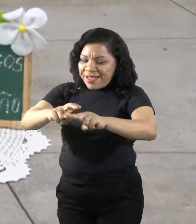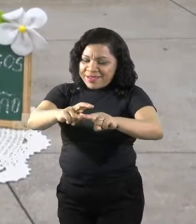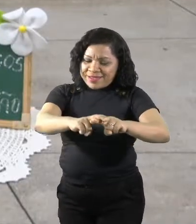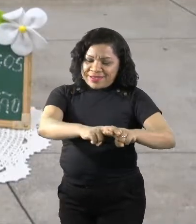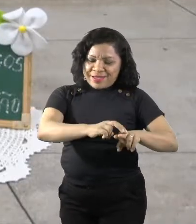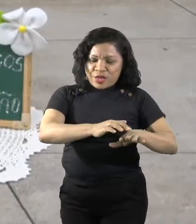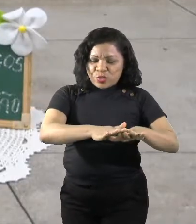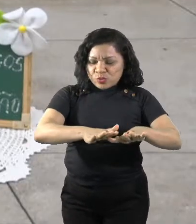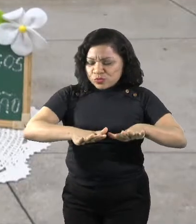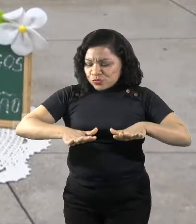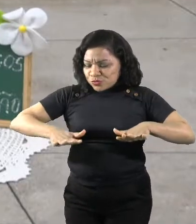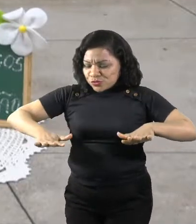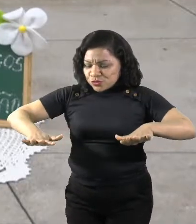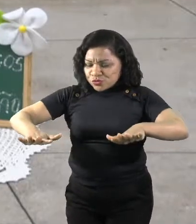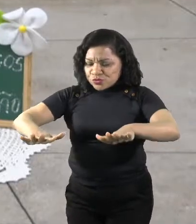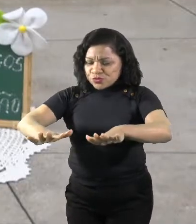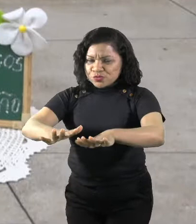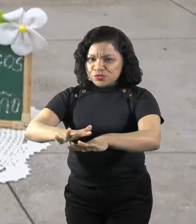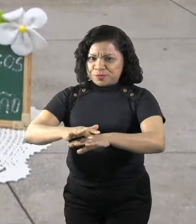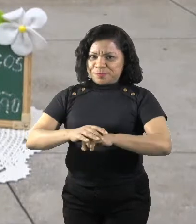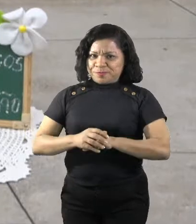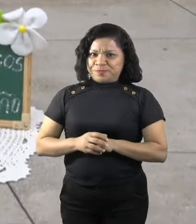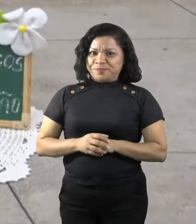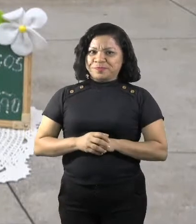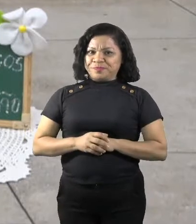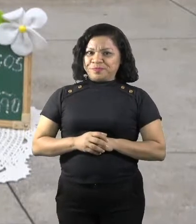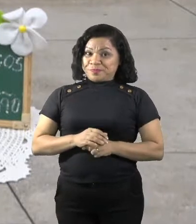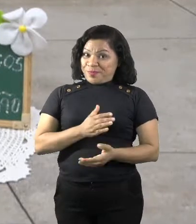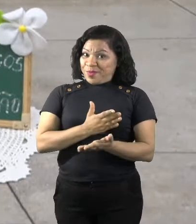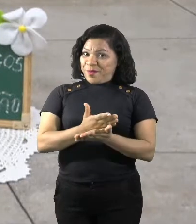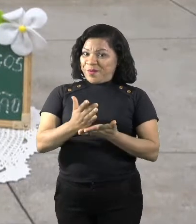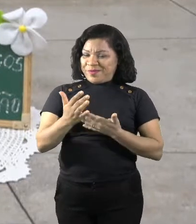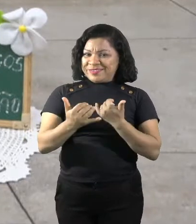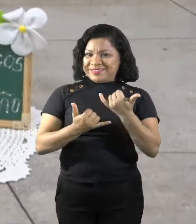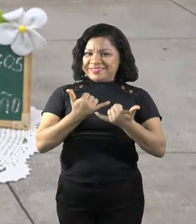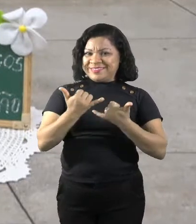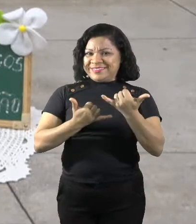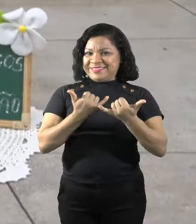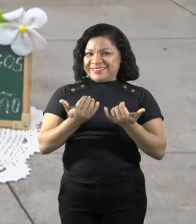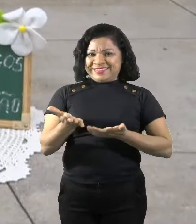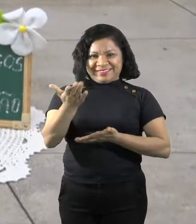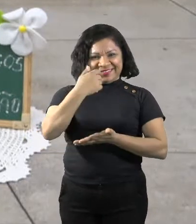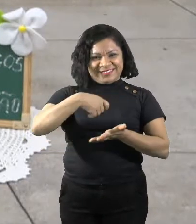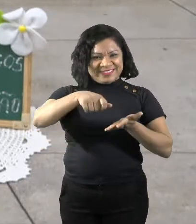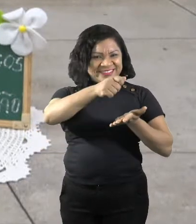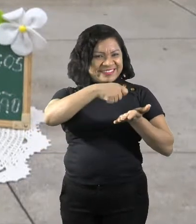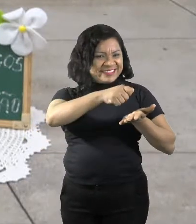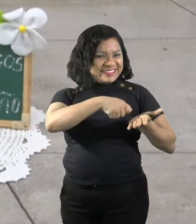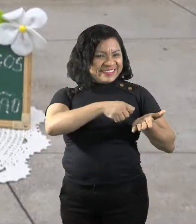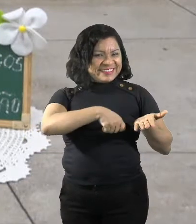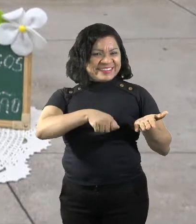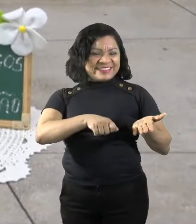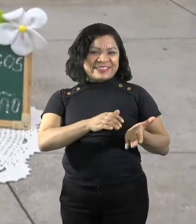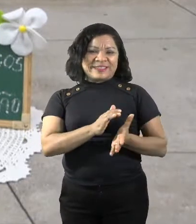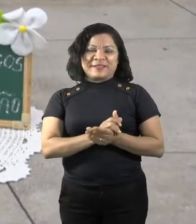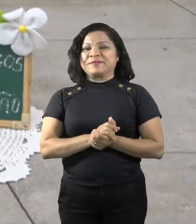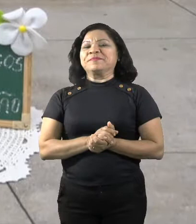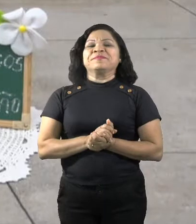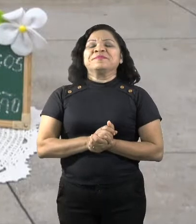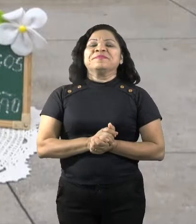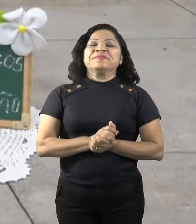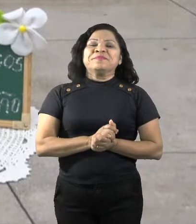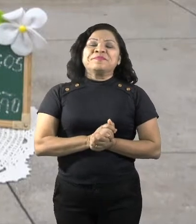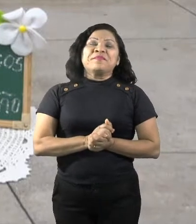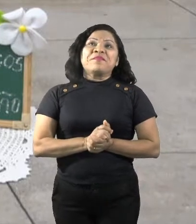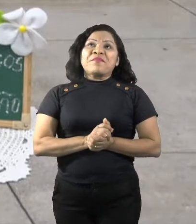objetos. É hora de começar a brincadeira. Vamos rabiscar? Quem não ama, né? Se